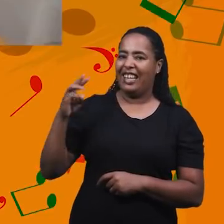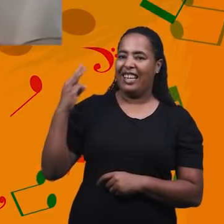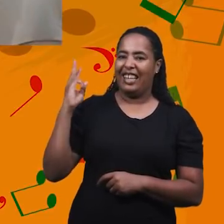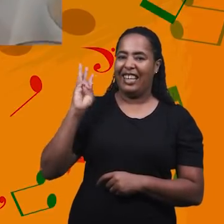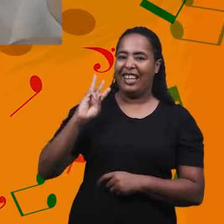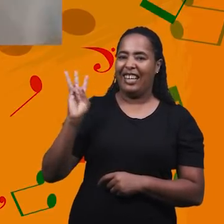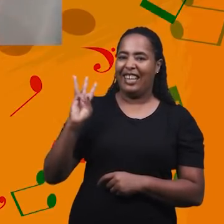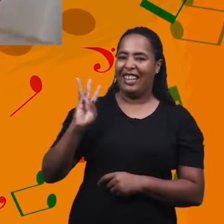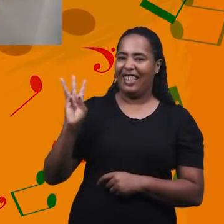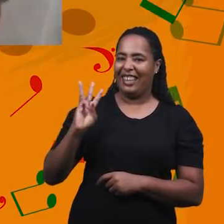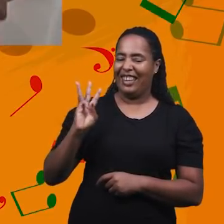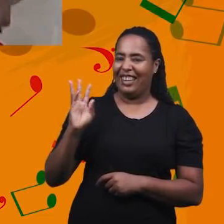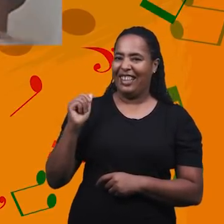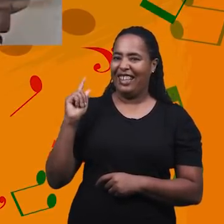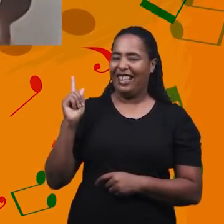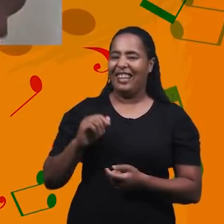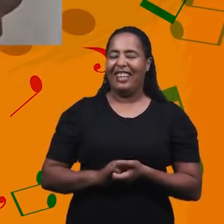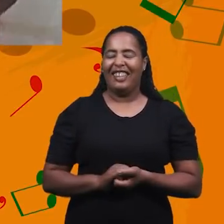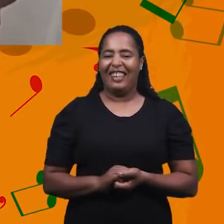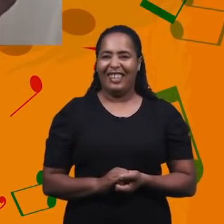Maranhão.